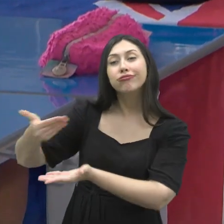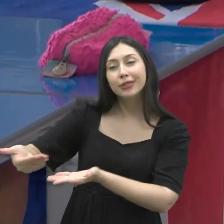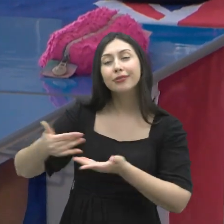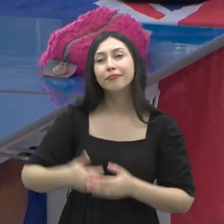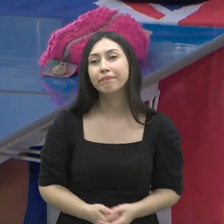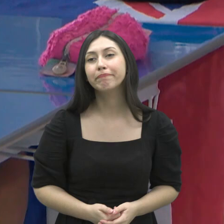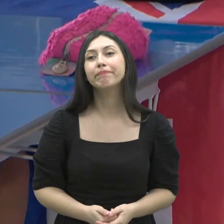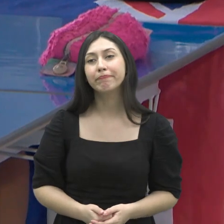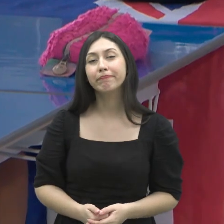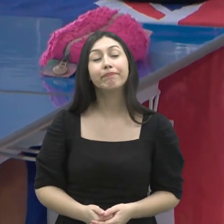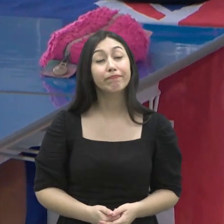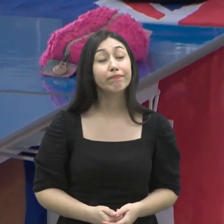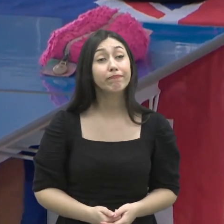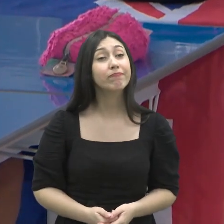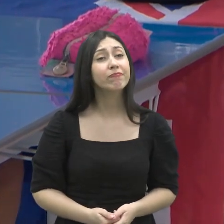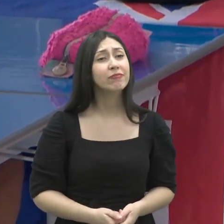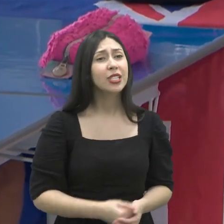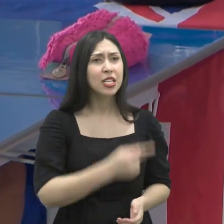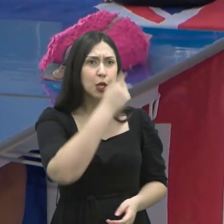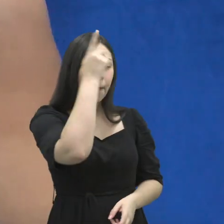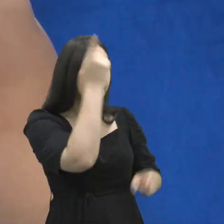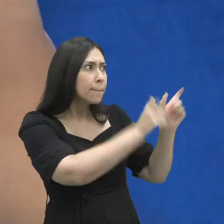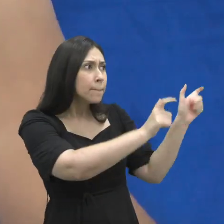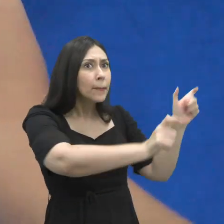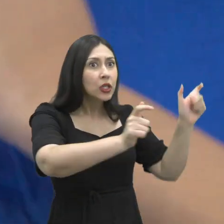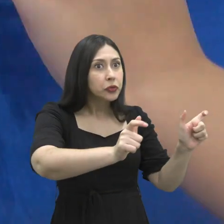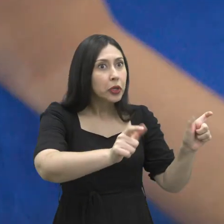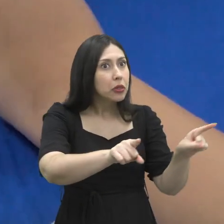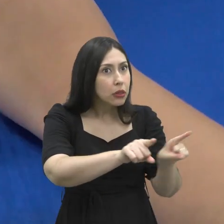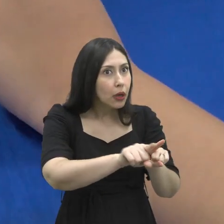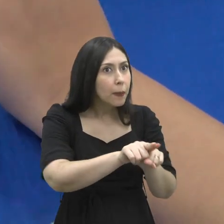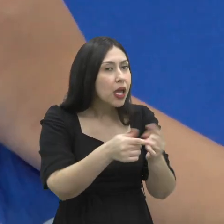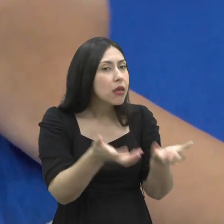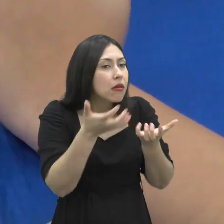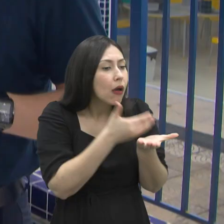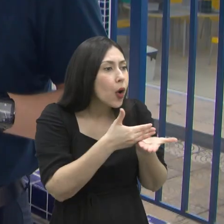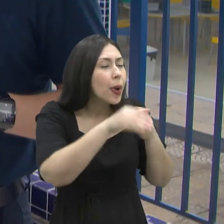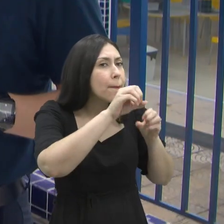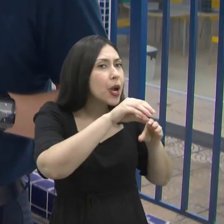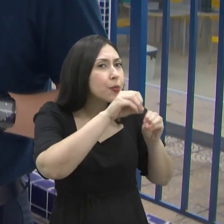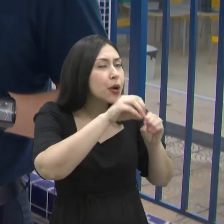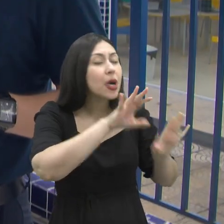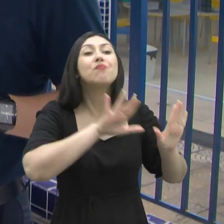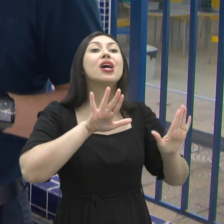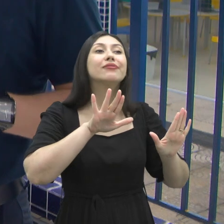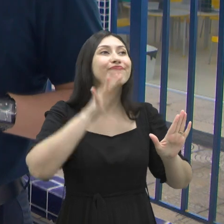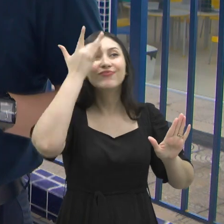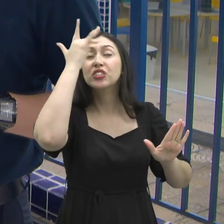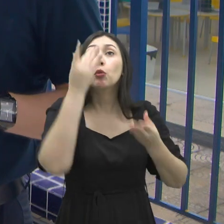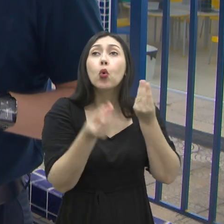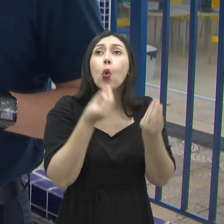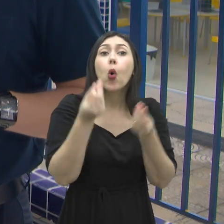funciona. Uhum. E tem muita gente, professor, que quer começar a dar aula de um idioma, mas não sabe por onde começar, não